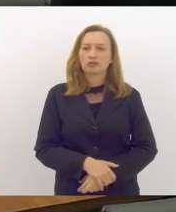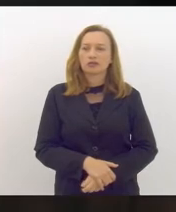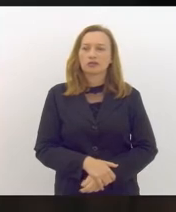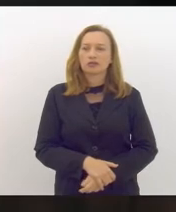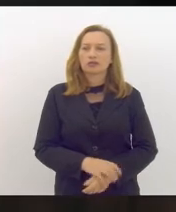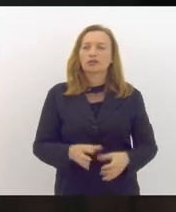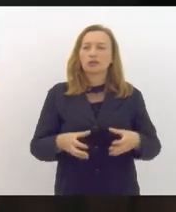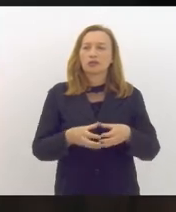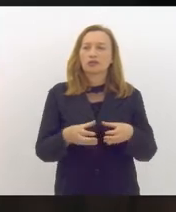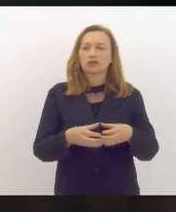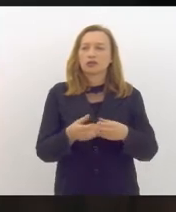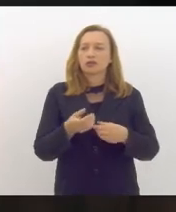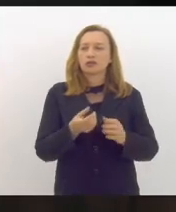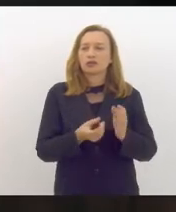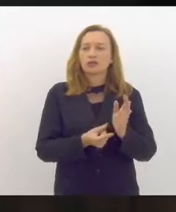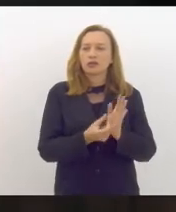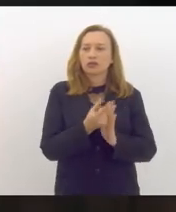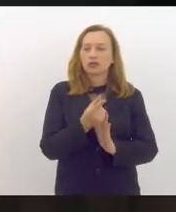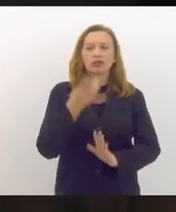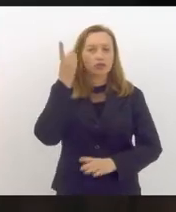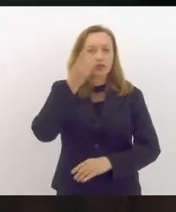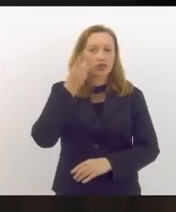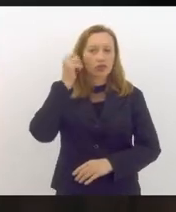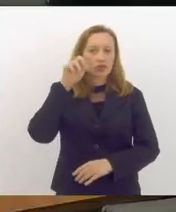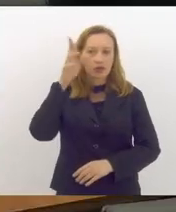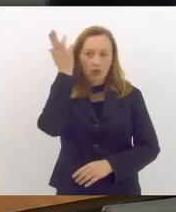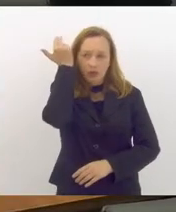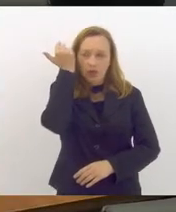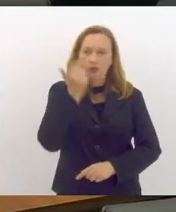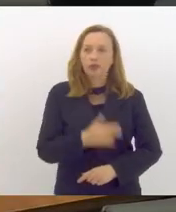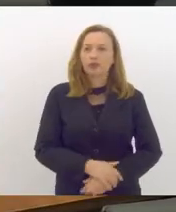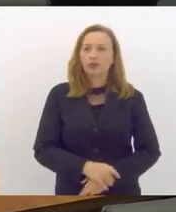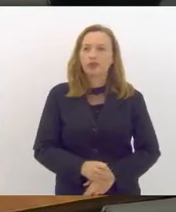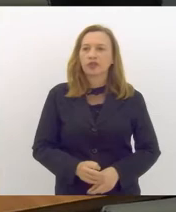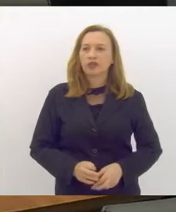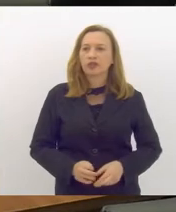Pela Comissão de Orçamento, deputado Eliomar.